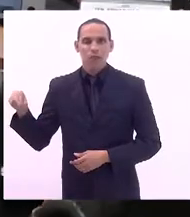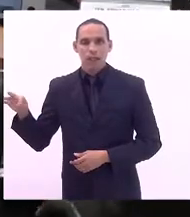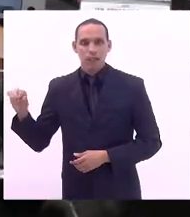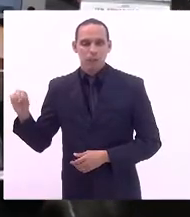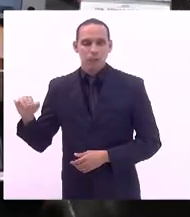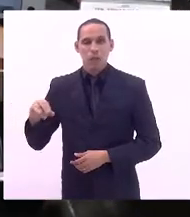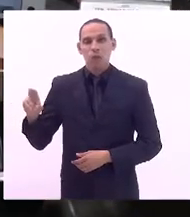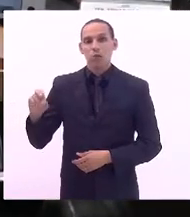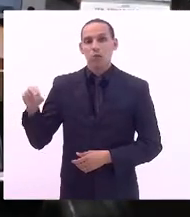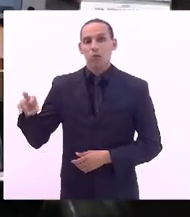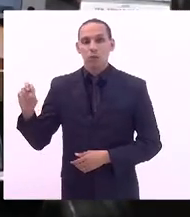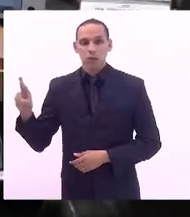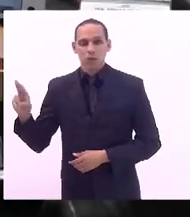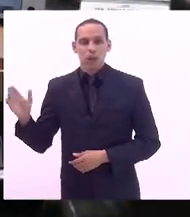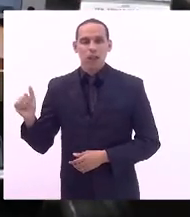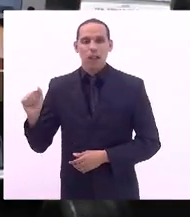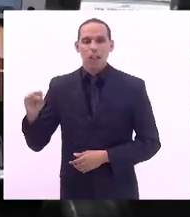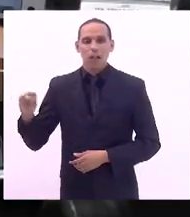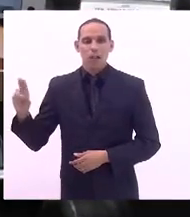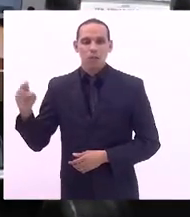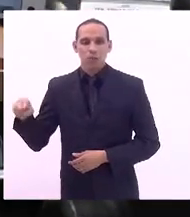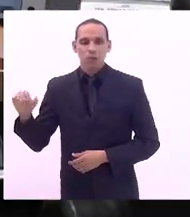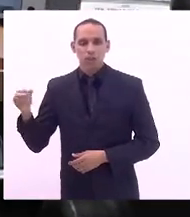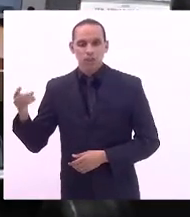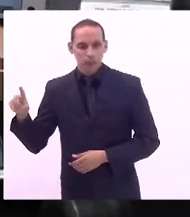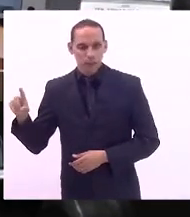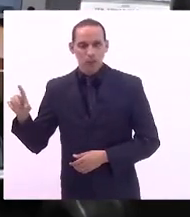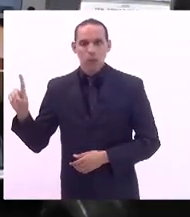Junior Assunção dos Santos